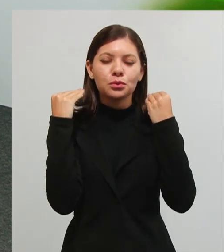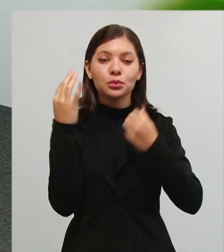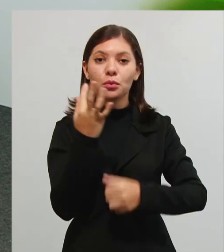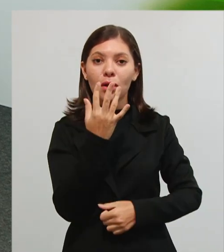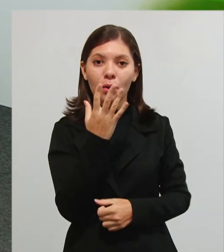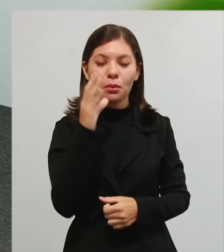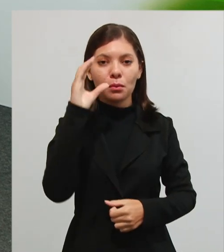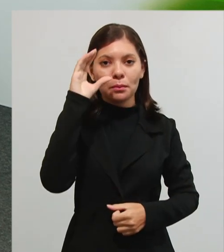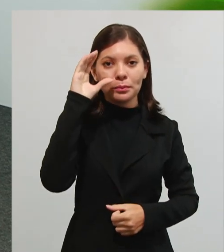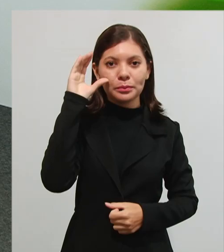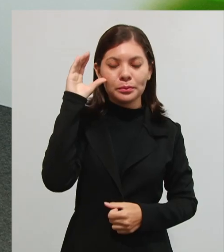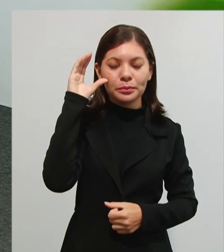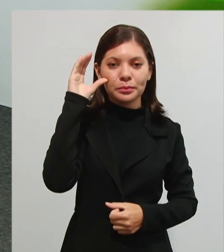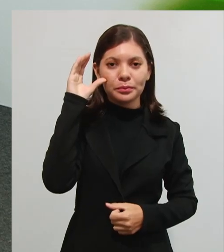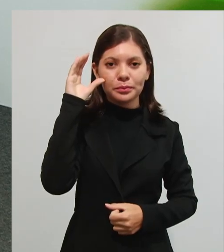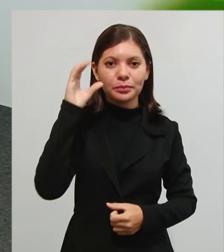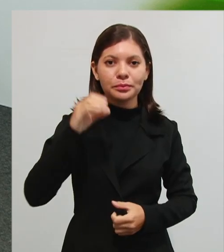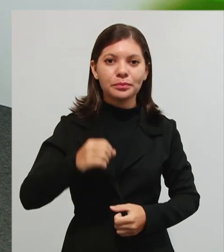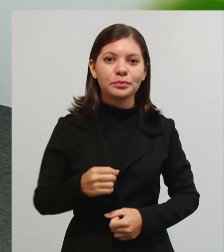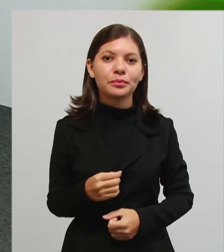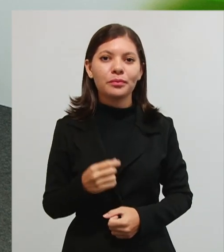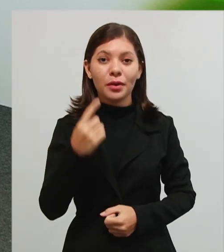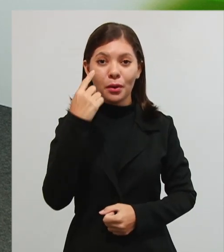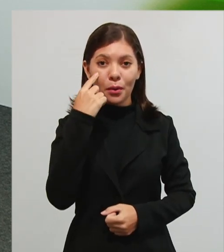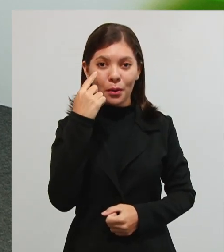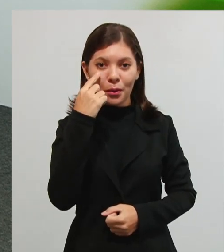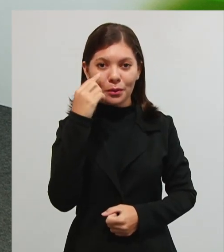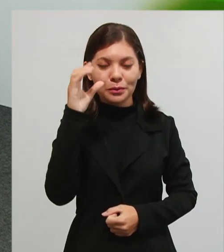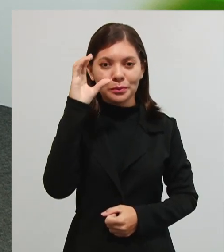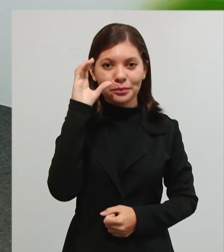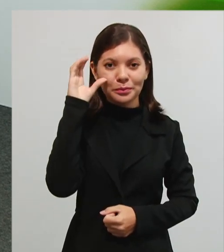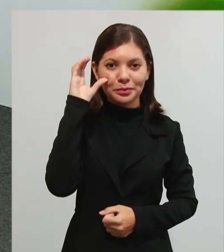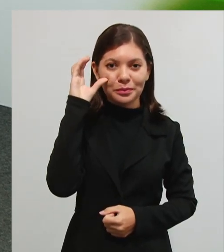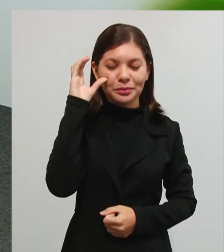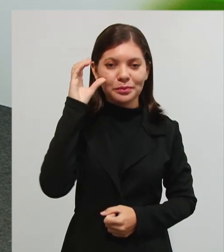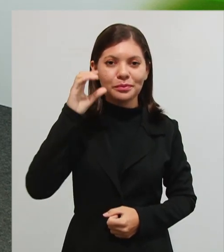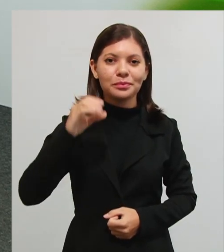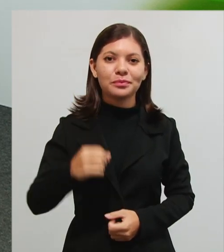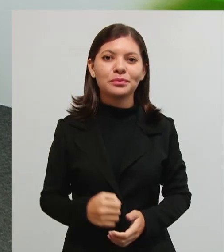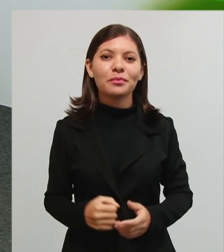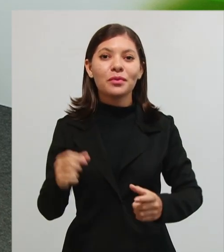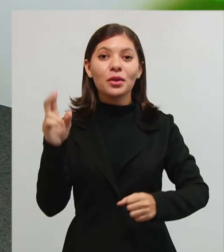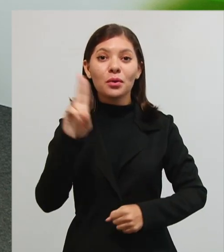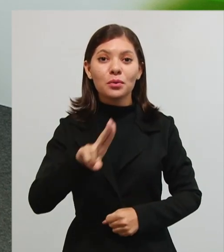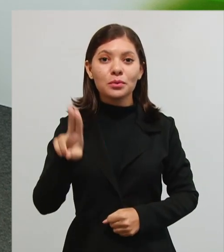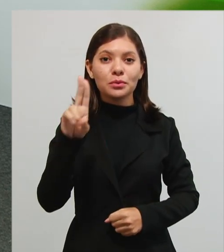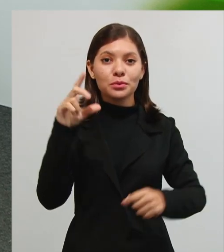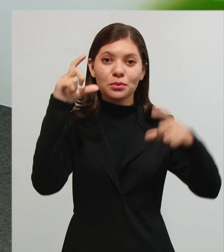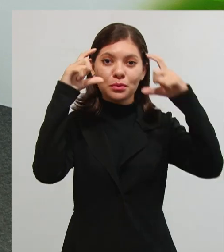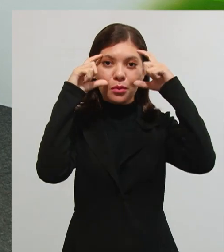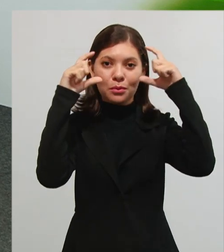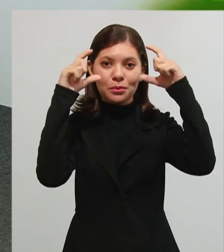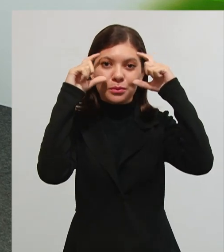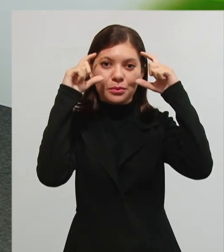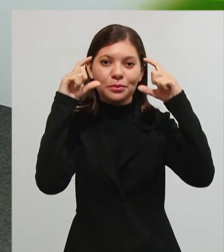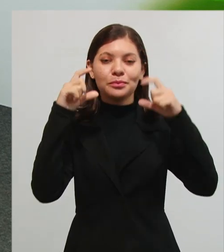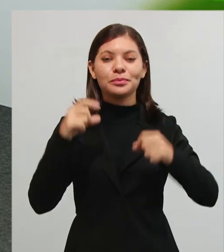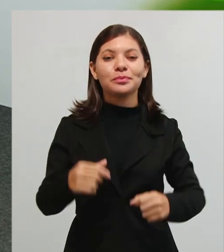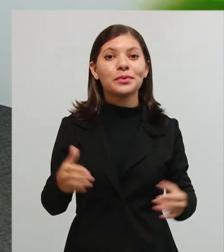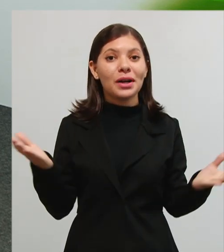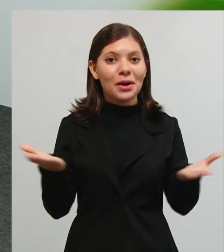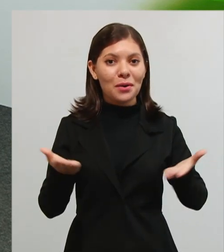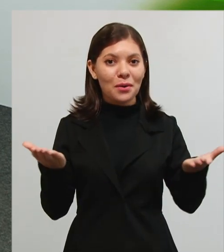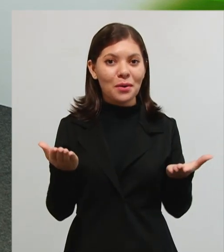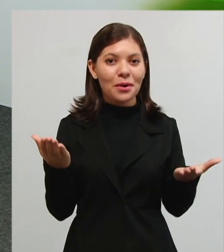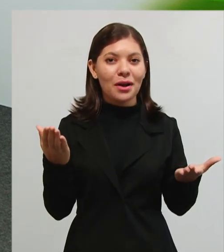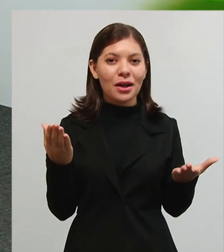na altura dos ombros. Eu tenho olhos castanhos escuros também. Faço uso de óculos de grau. Neste momento, eu